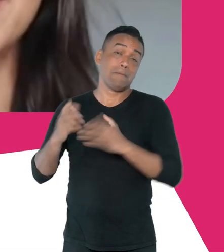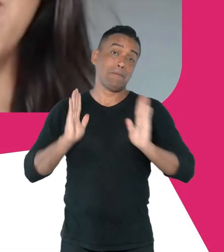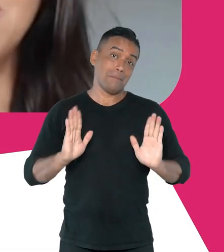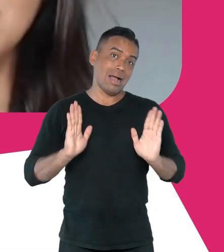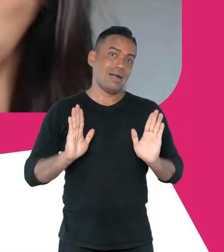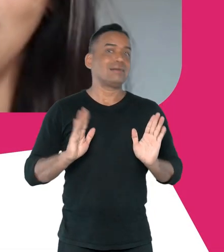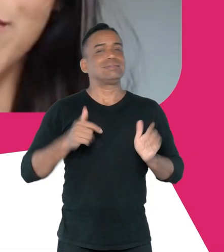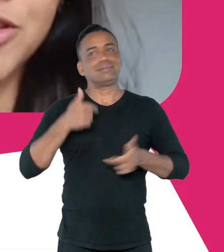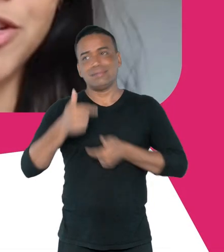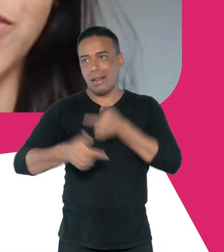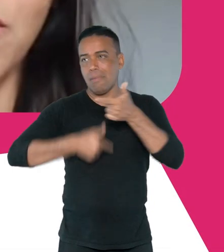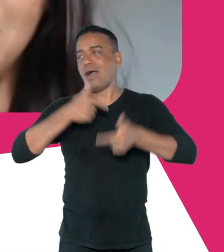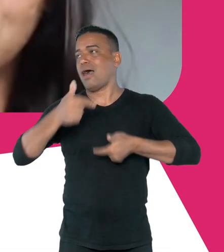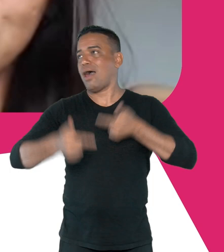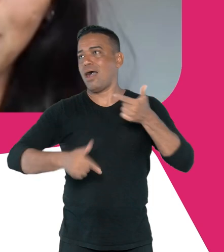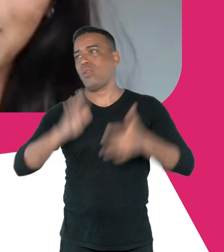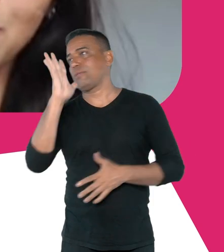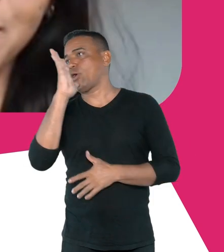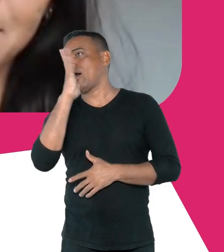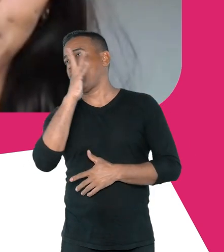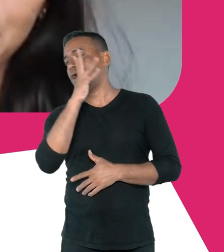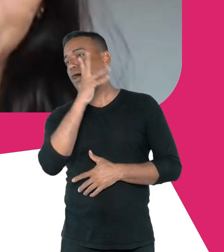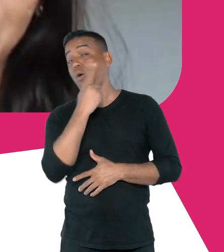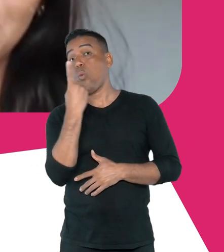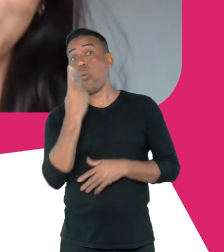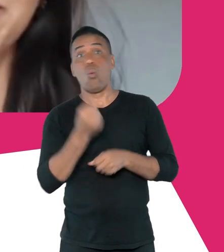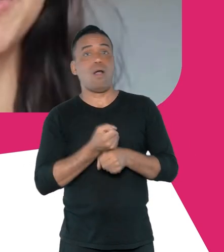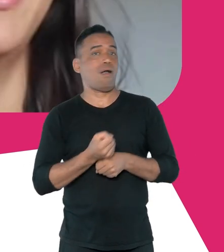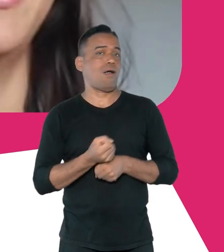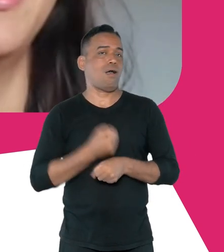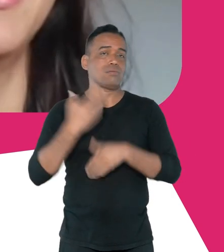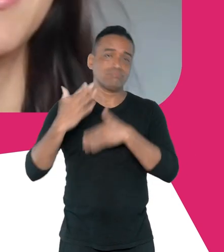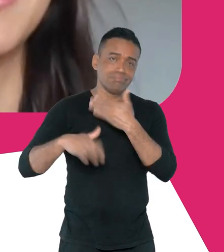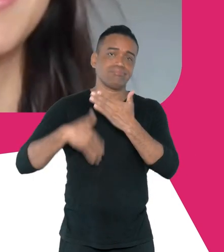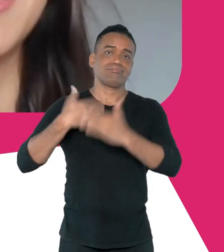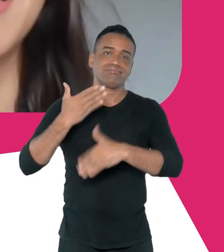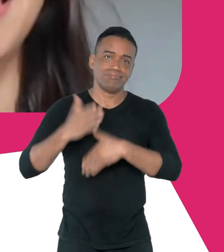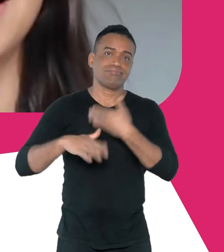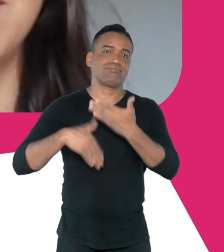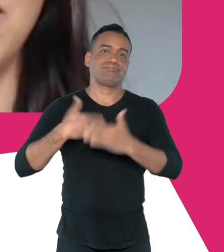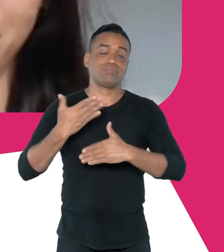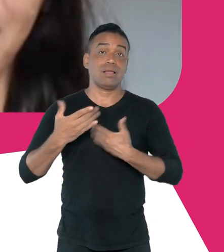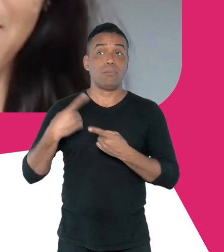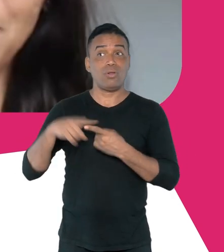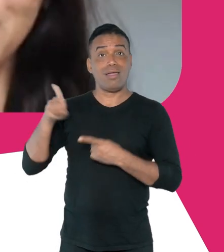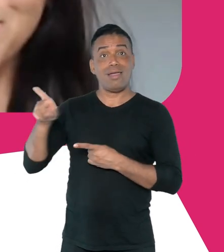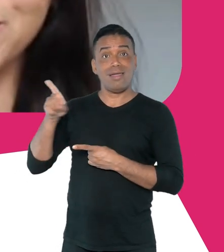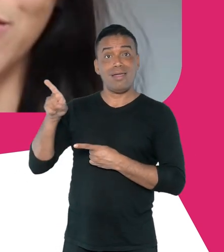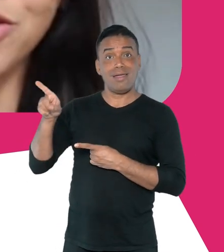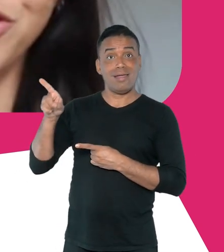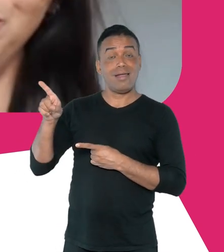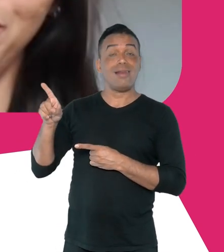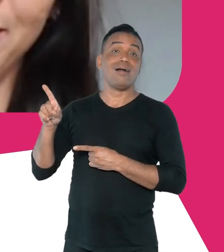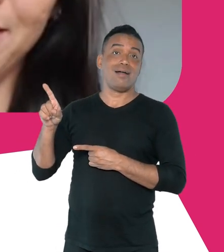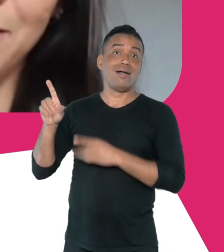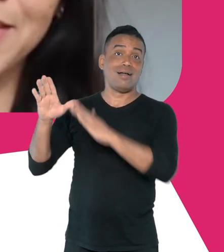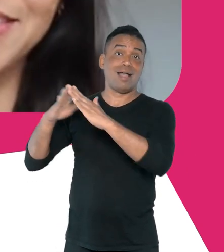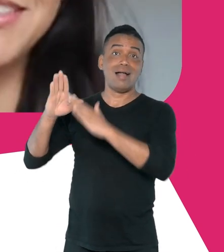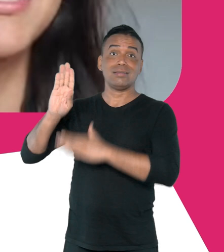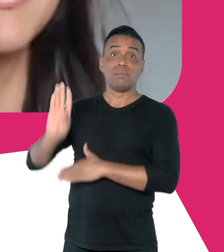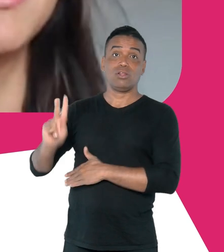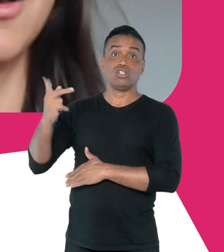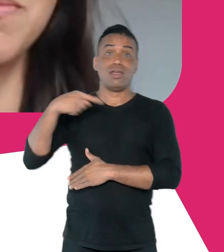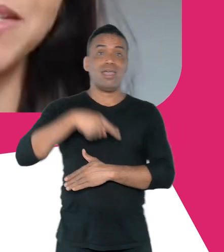Mas foi um trabalho longo, a gente ficou mais de um ano nesse processo, porque ela mora aí em Belo Horizonte, eu moro aqui